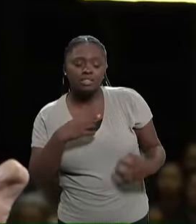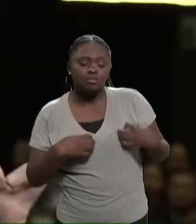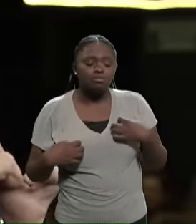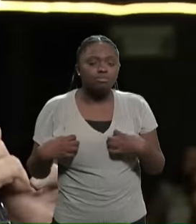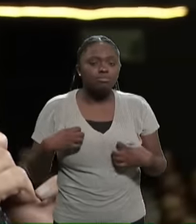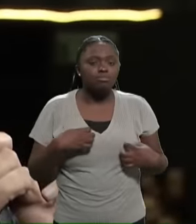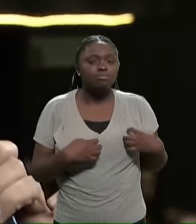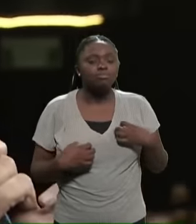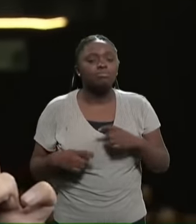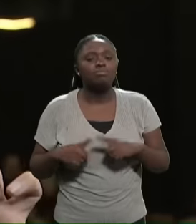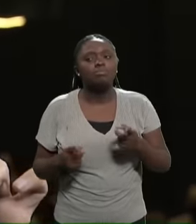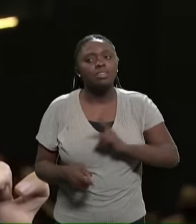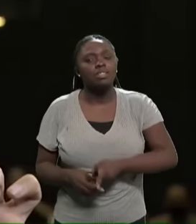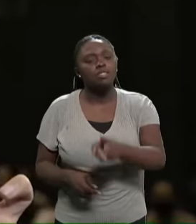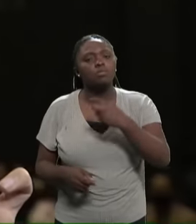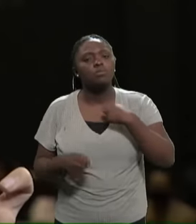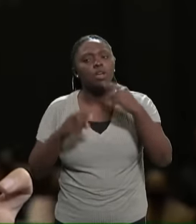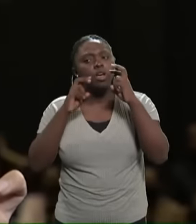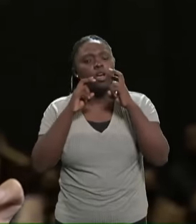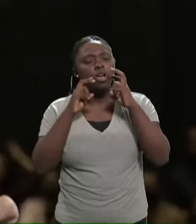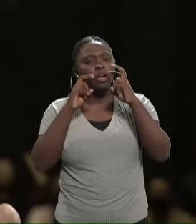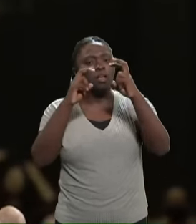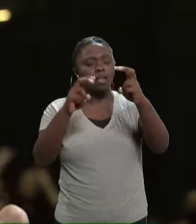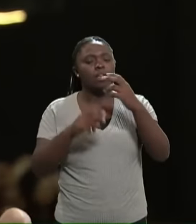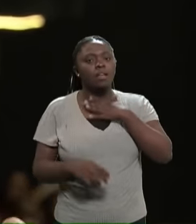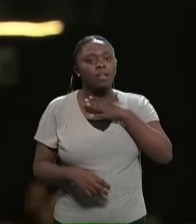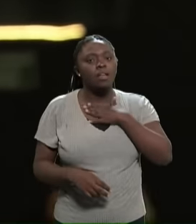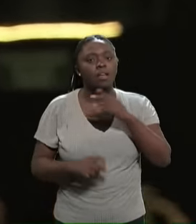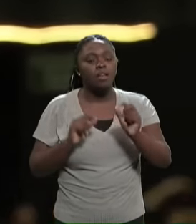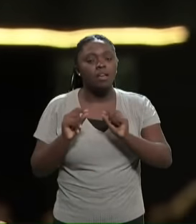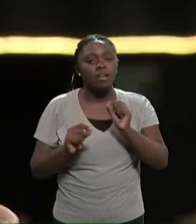Mas para cada grito que eu dou é uma bomba para o inferno.